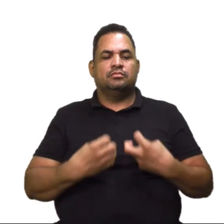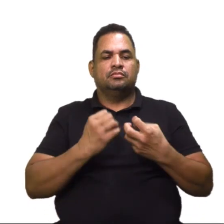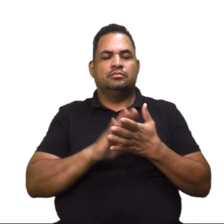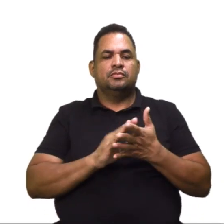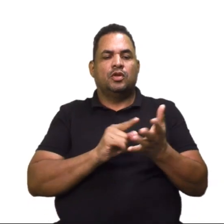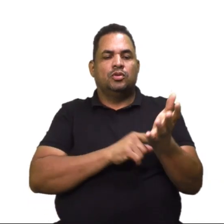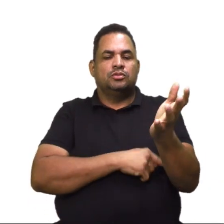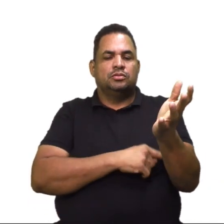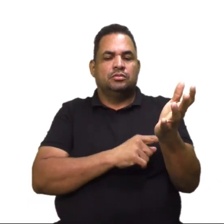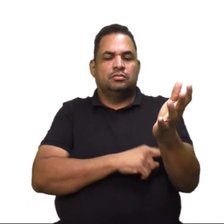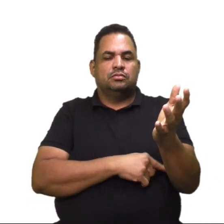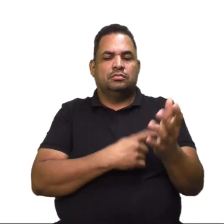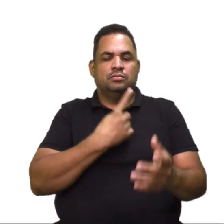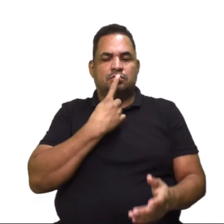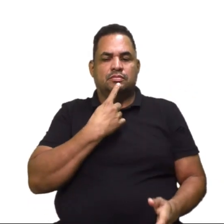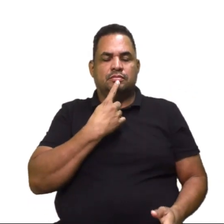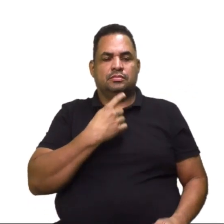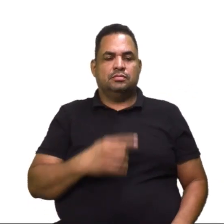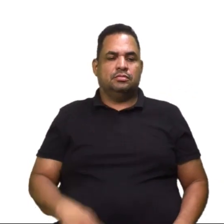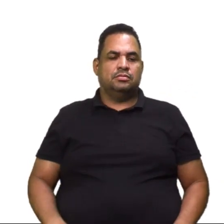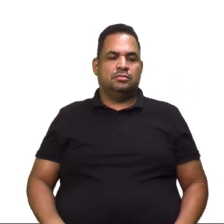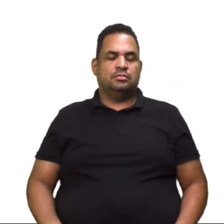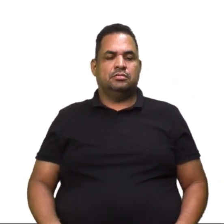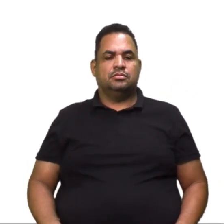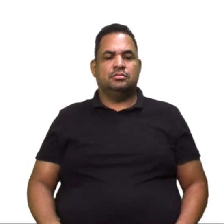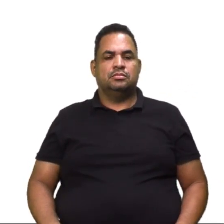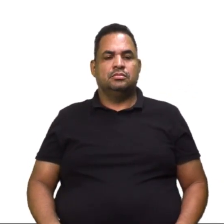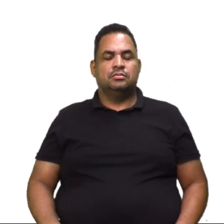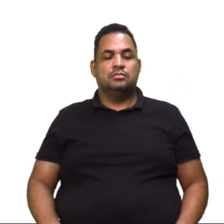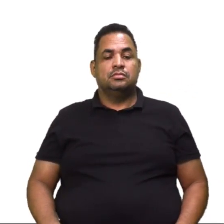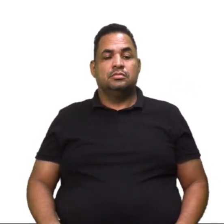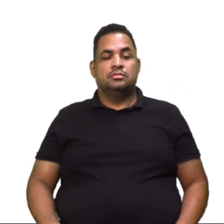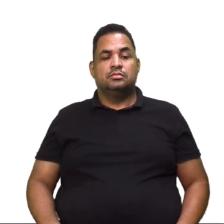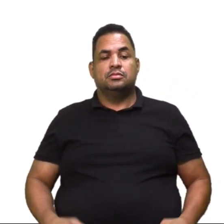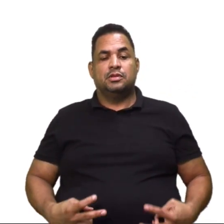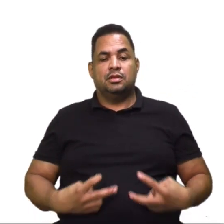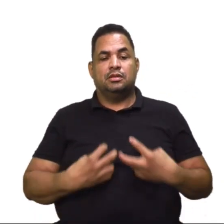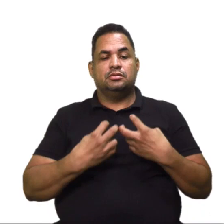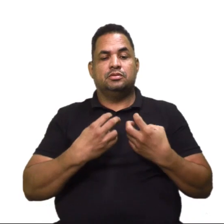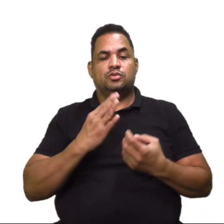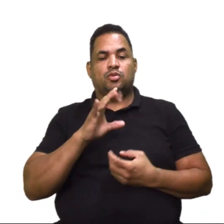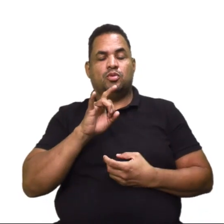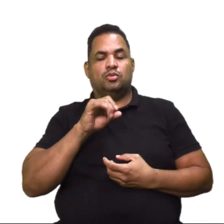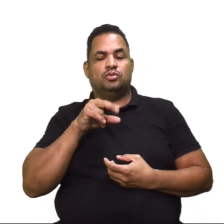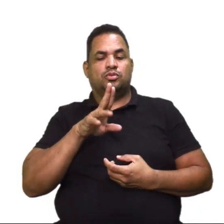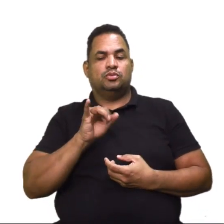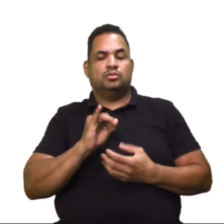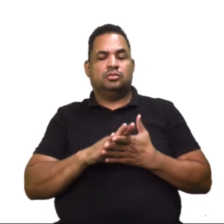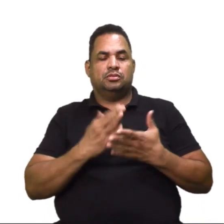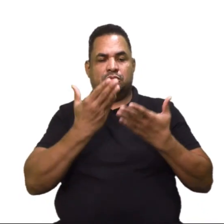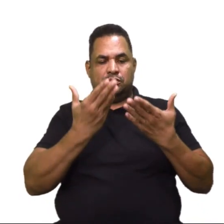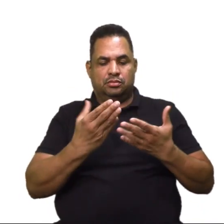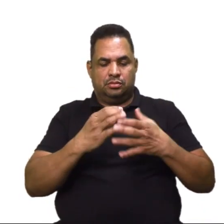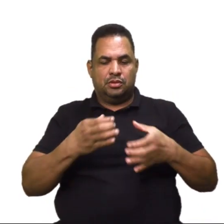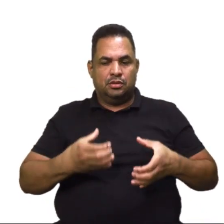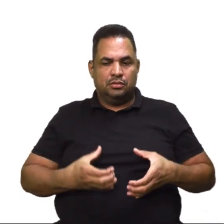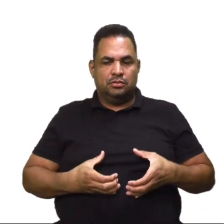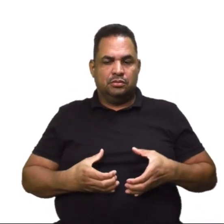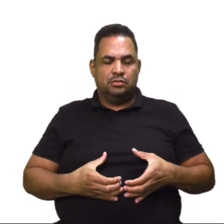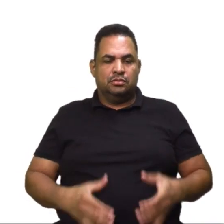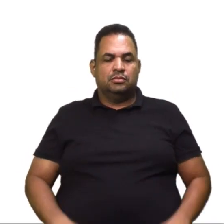sangue, tá bom? Aí você tem câncer do colo do útero, a gente mostrou para vocês durante a aula